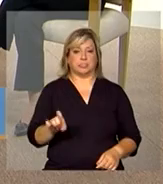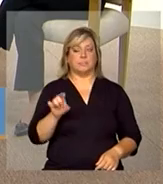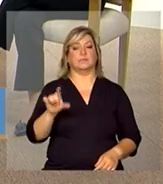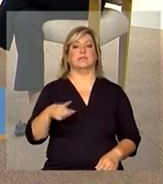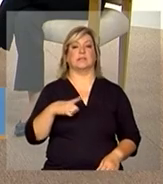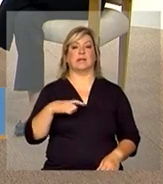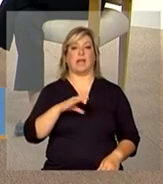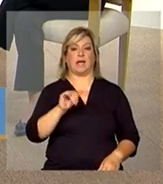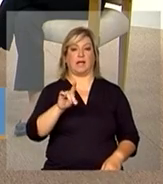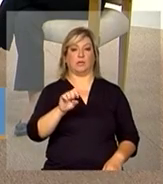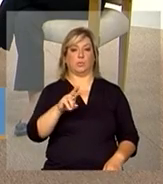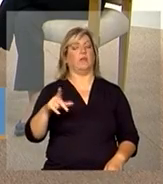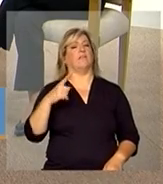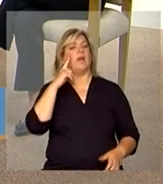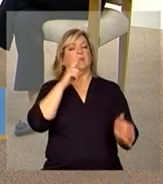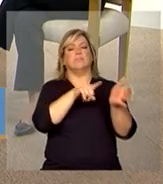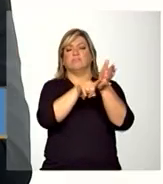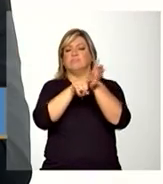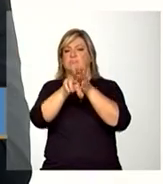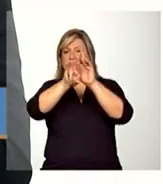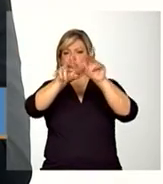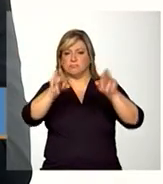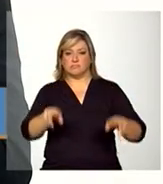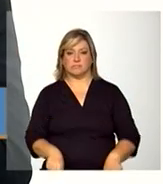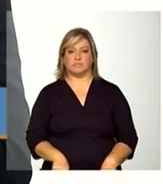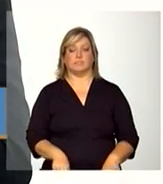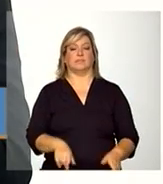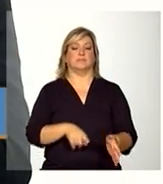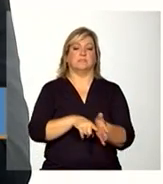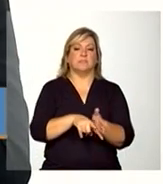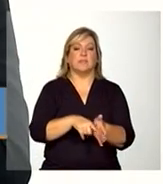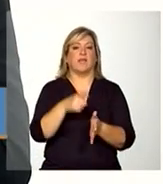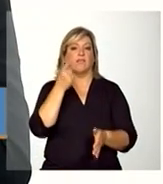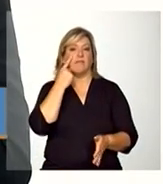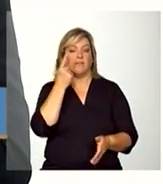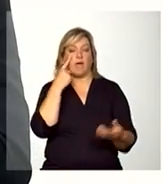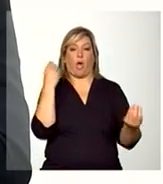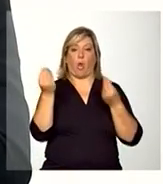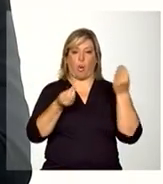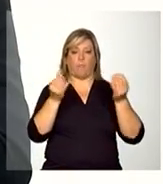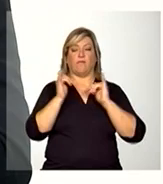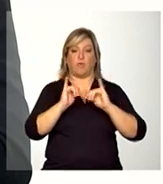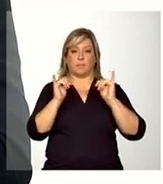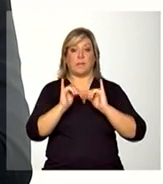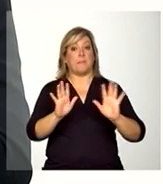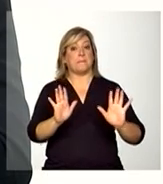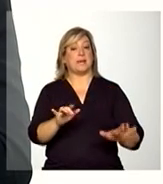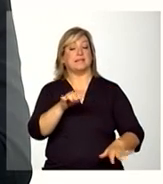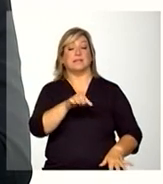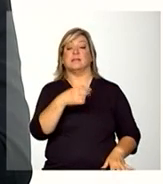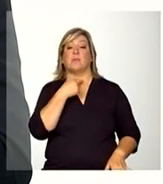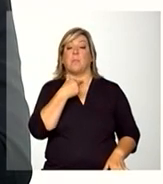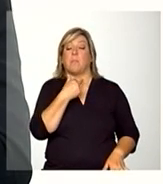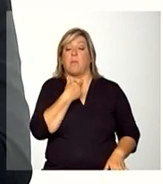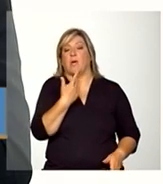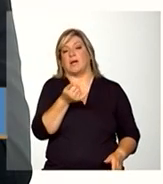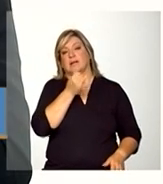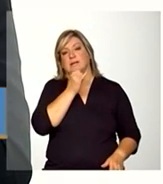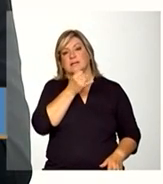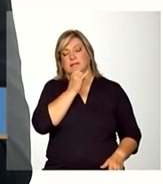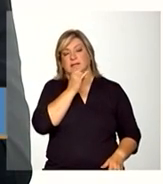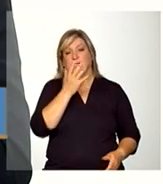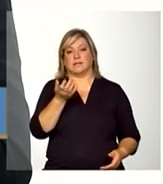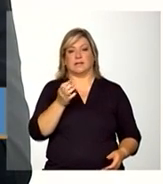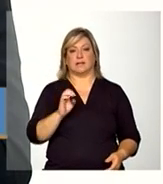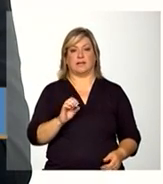e realizar uma série de consultas no cadsuas pesquisar verificar as informações mas ele não vai ter permissão de